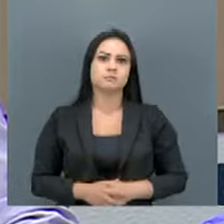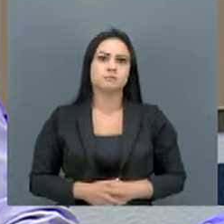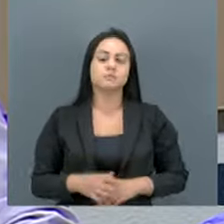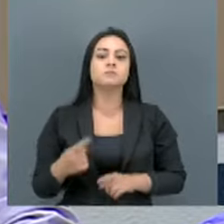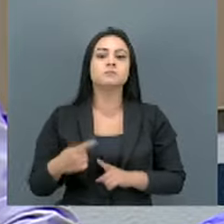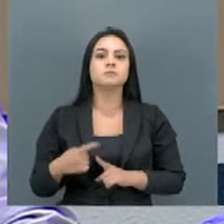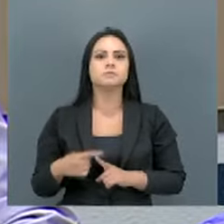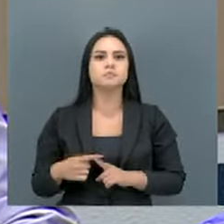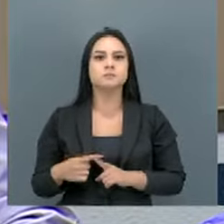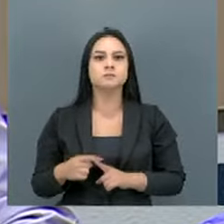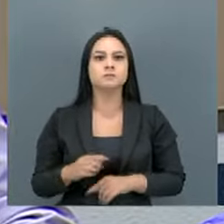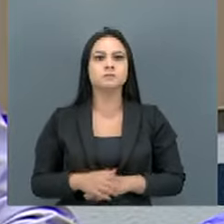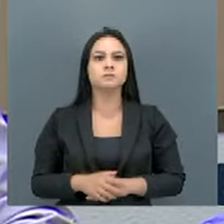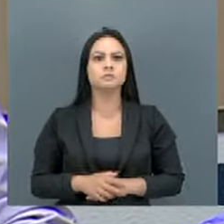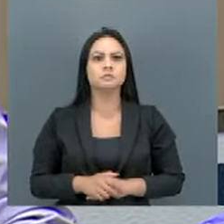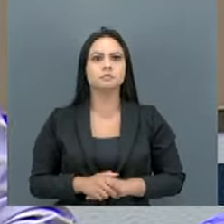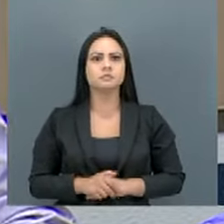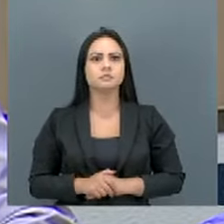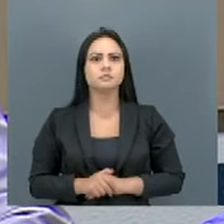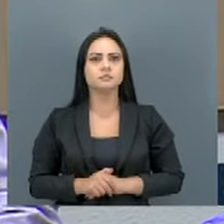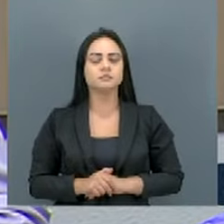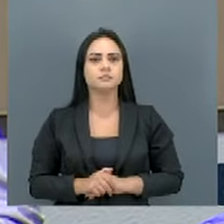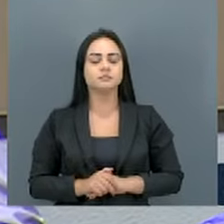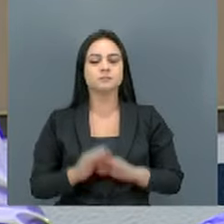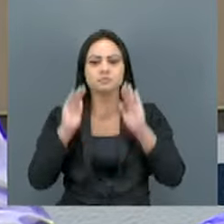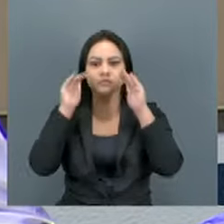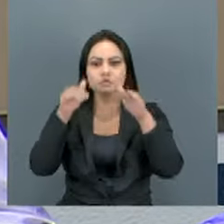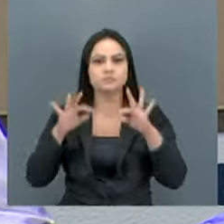quê? A favor em todos.